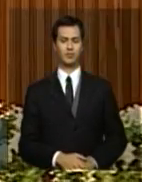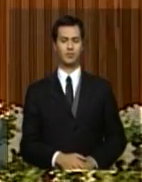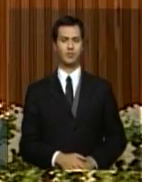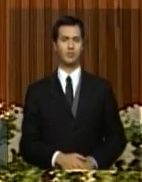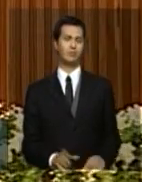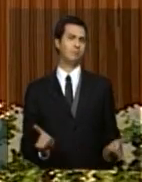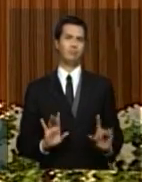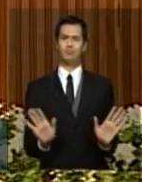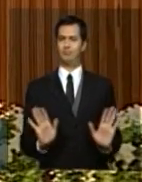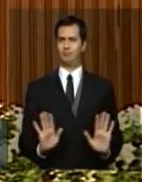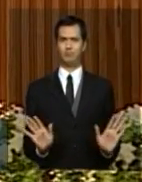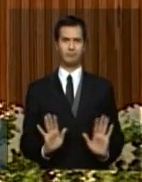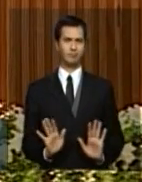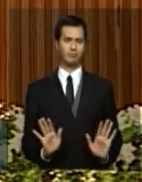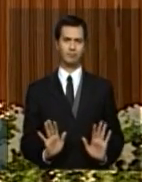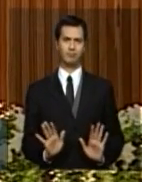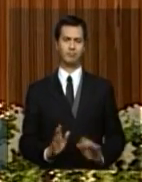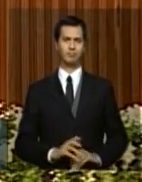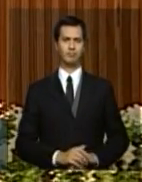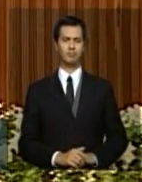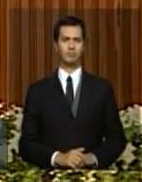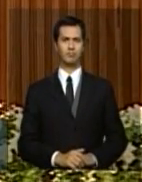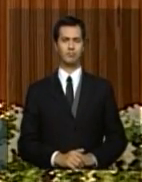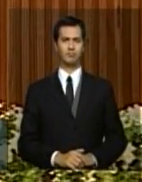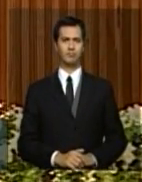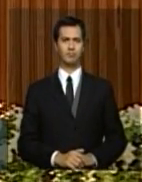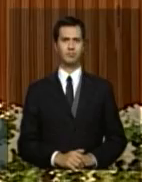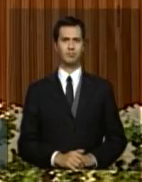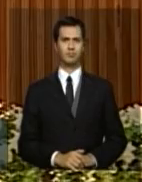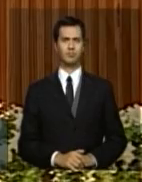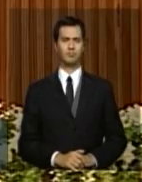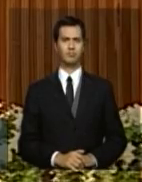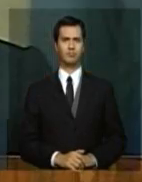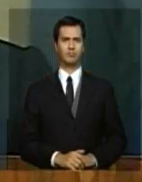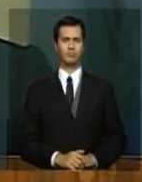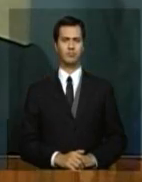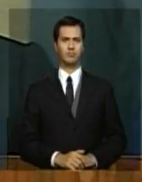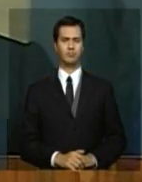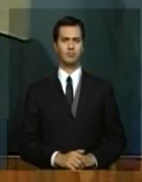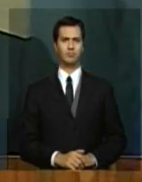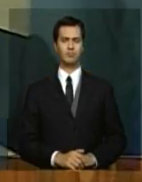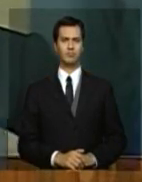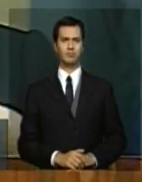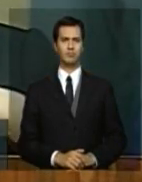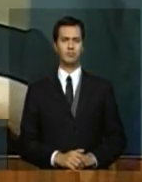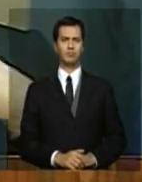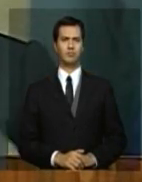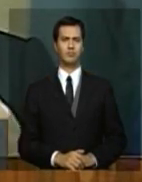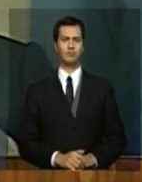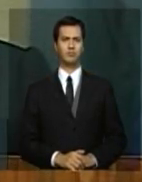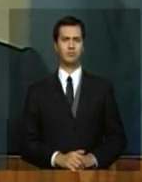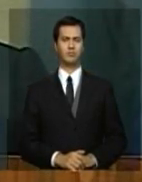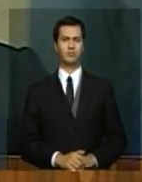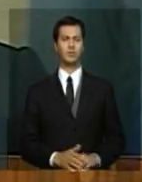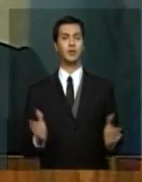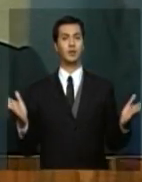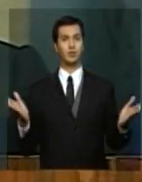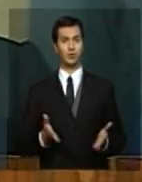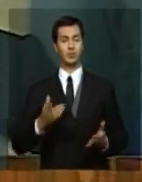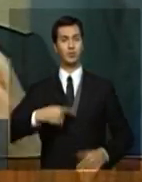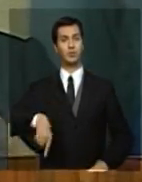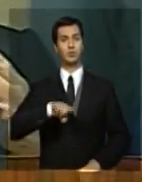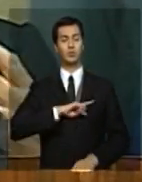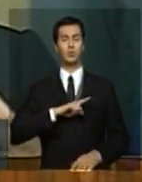bem assim e agora a nossa eh luta